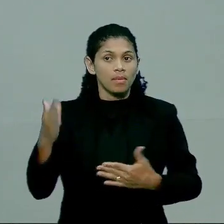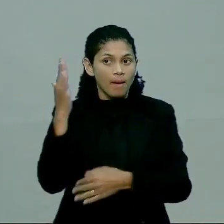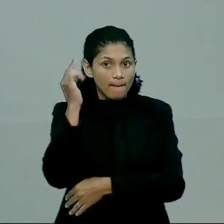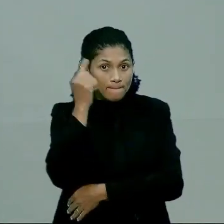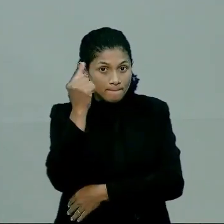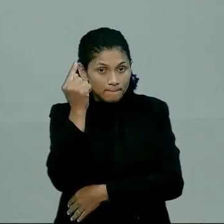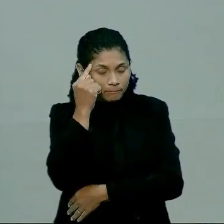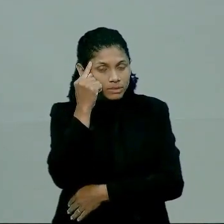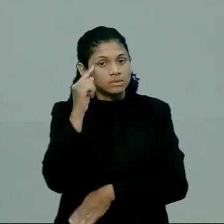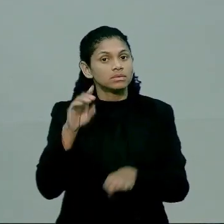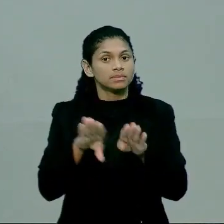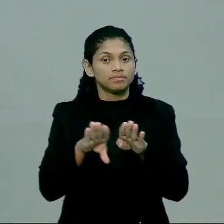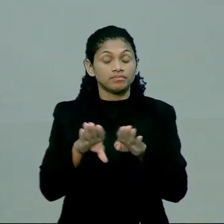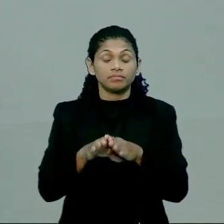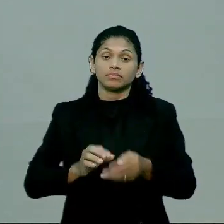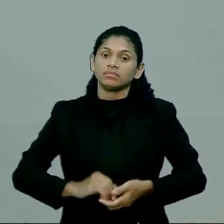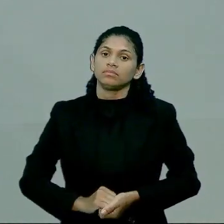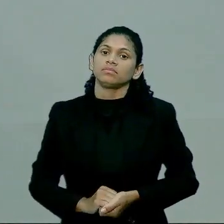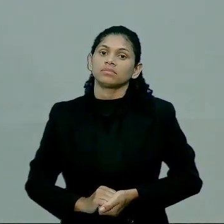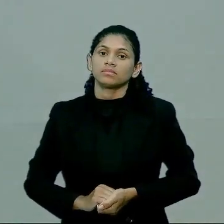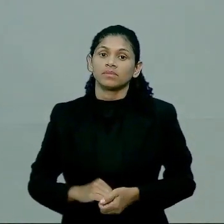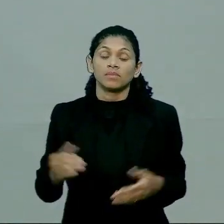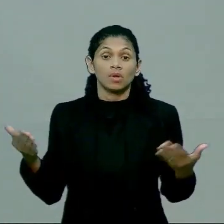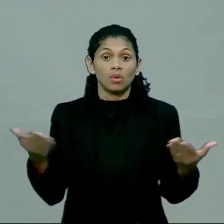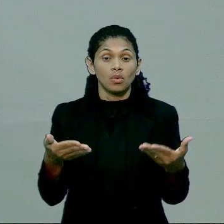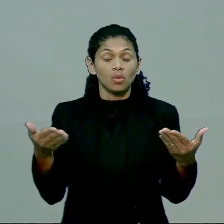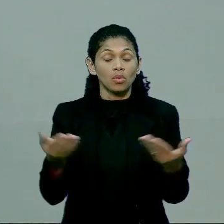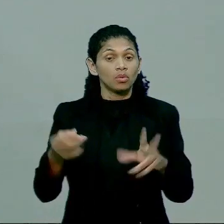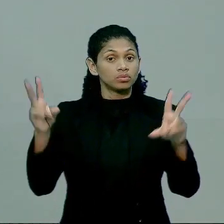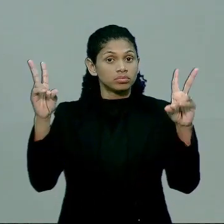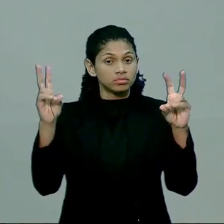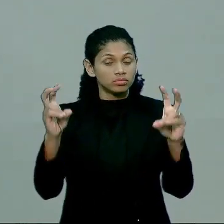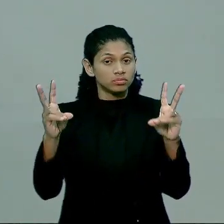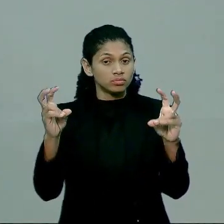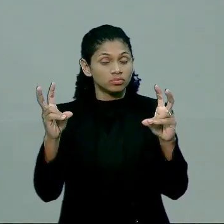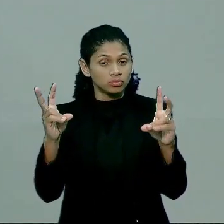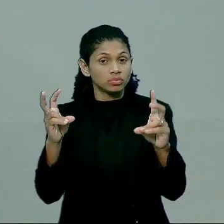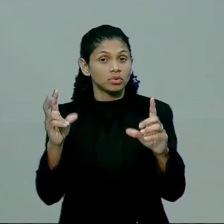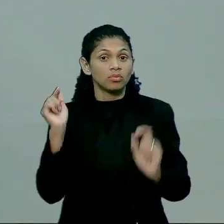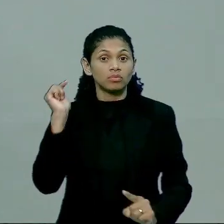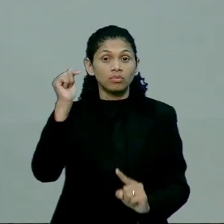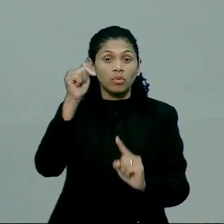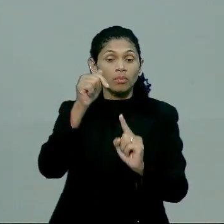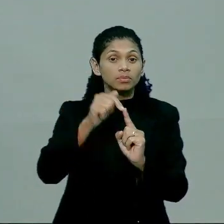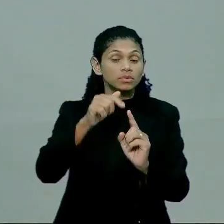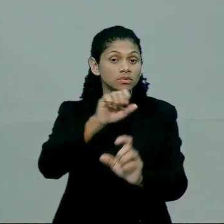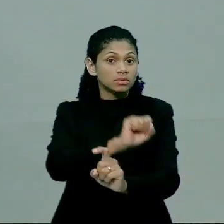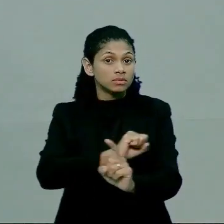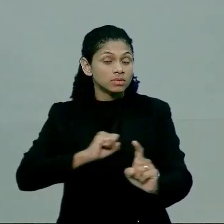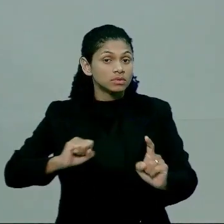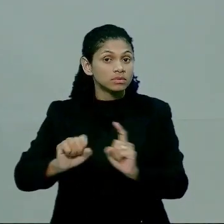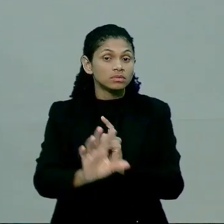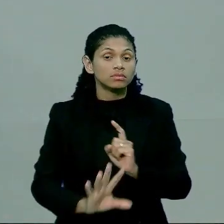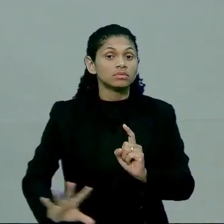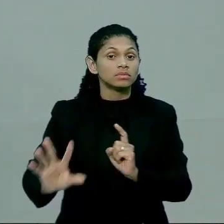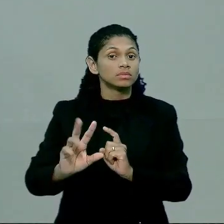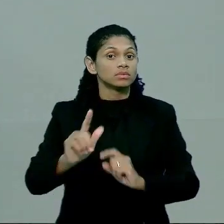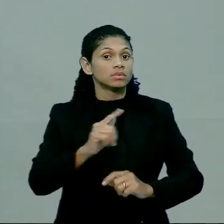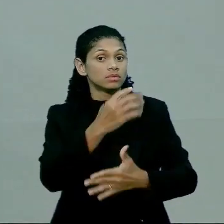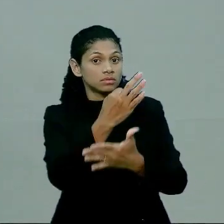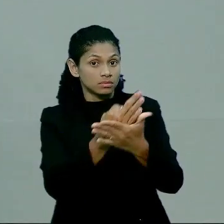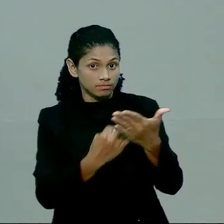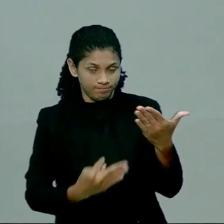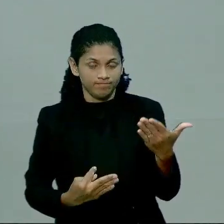então galera a gente hoje vai falar da função social do texto nosso último conteúdo tá